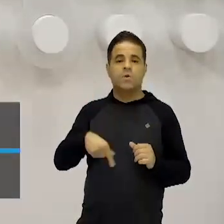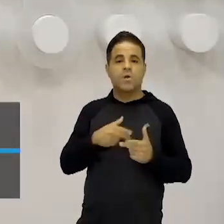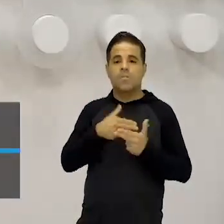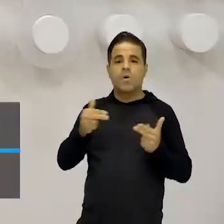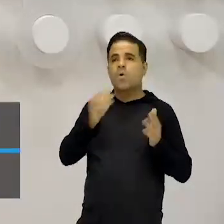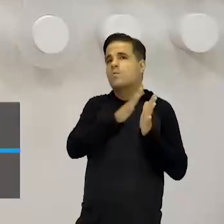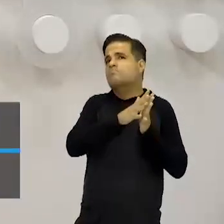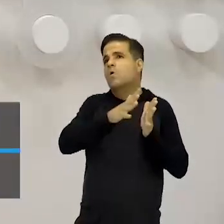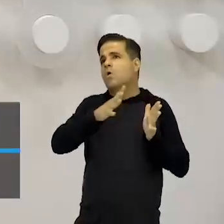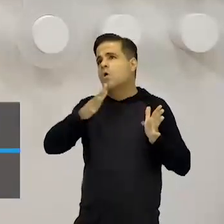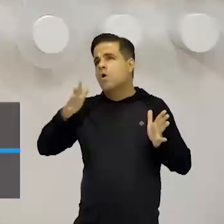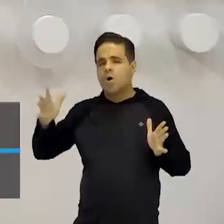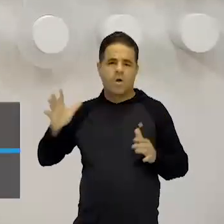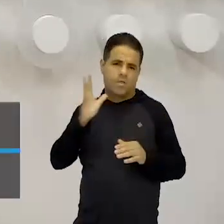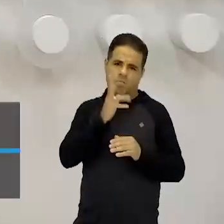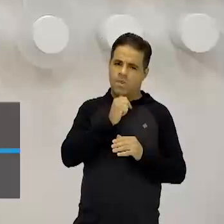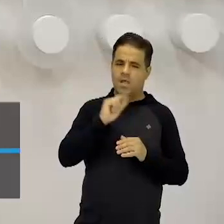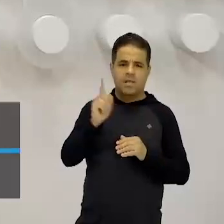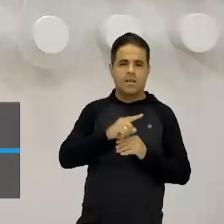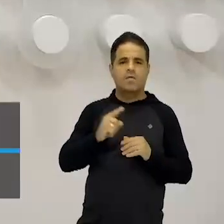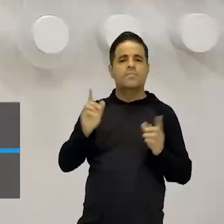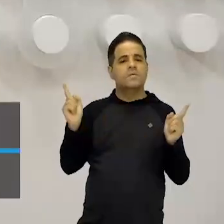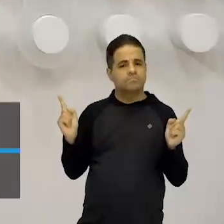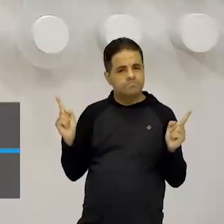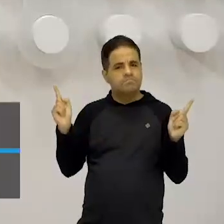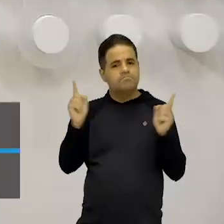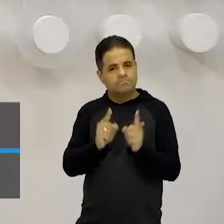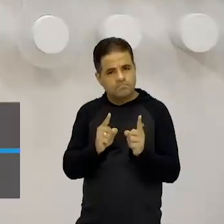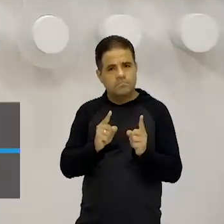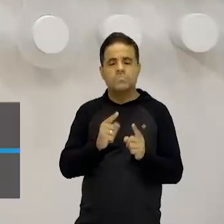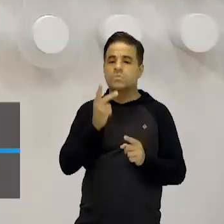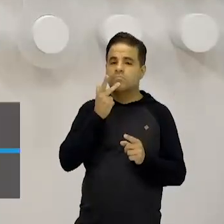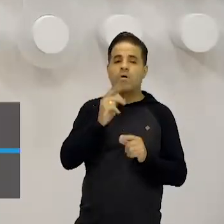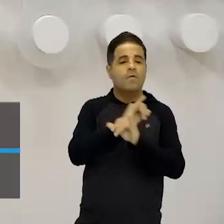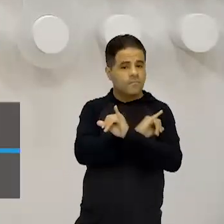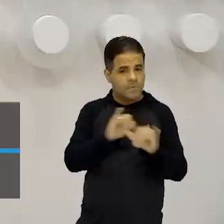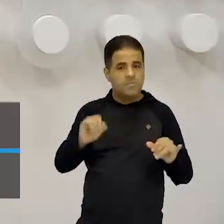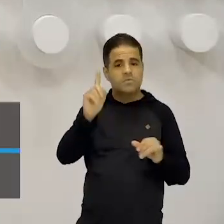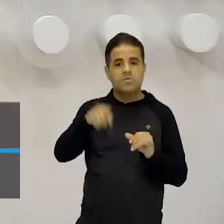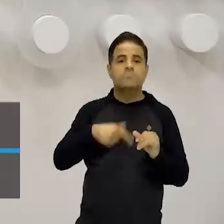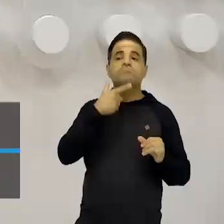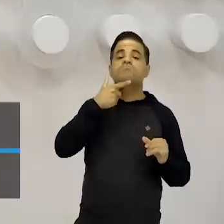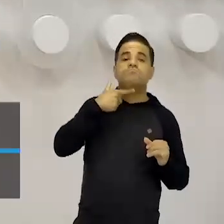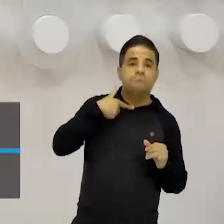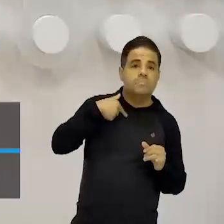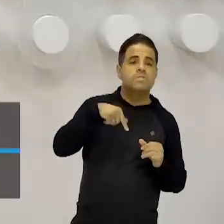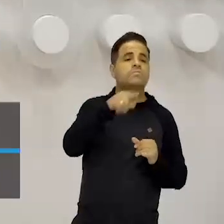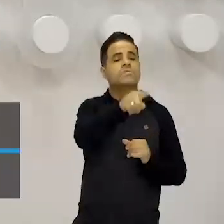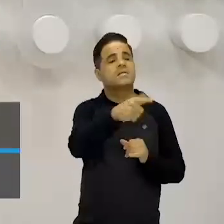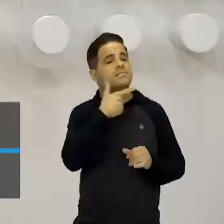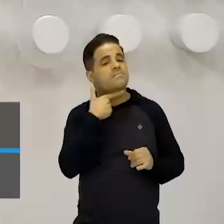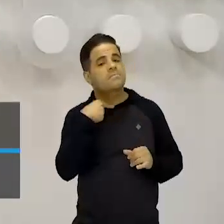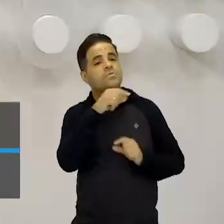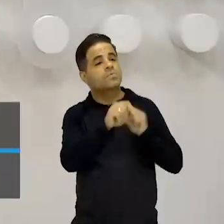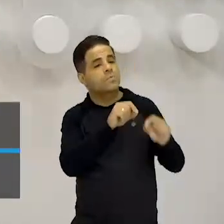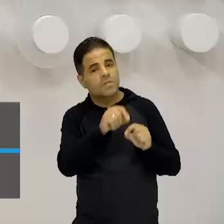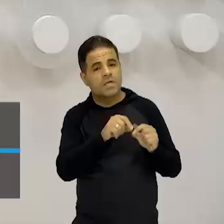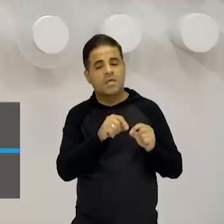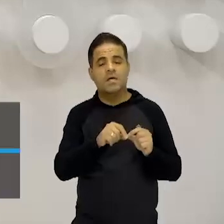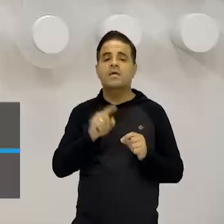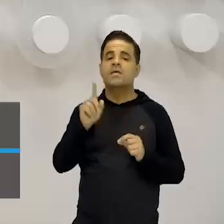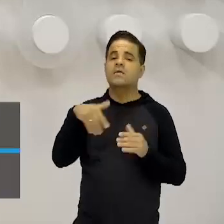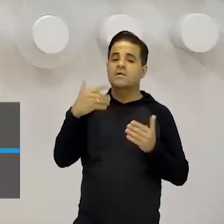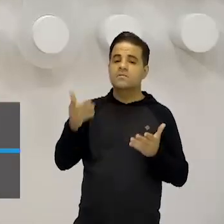coisa longa. Ele pode ser coisas a curto prazo. Então, eu falo para ele que é um desejo. O que você deseja?